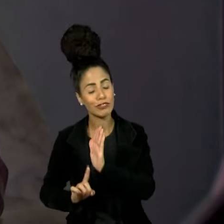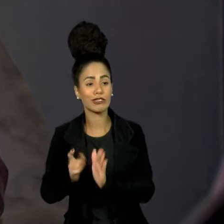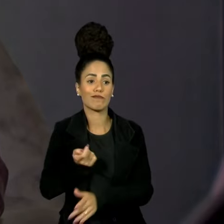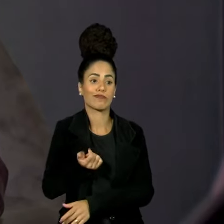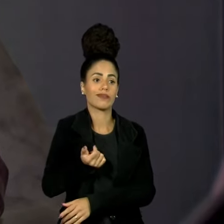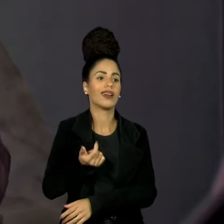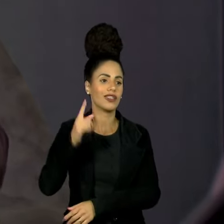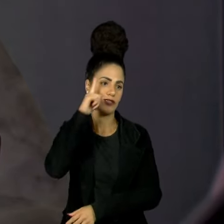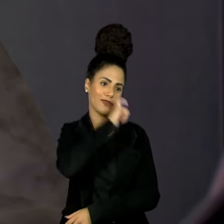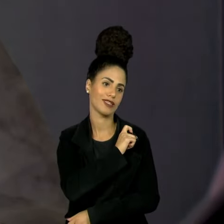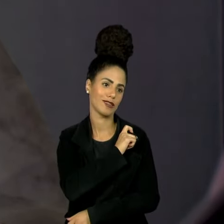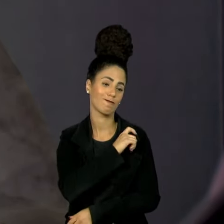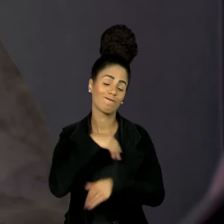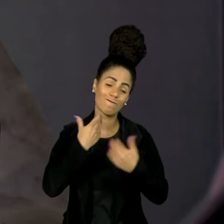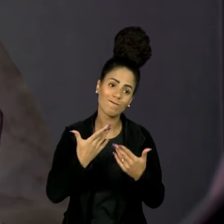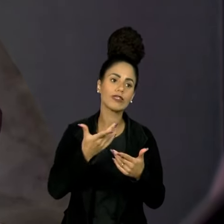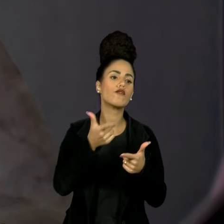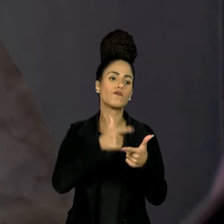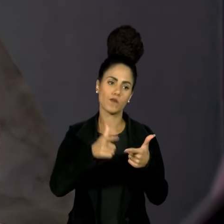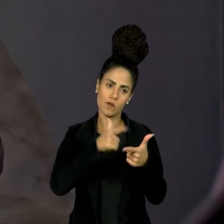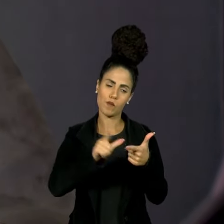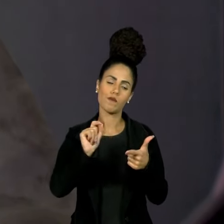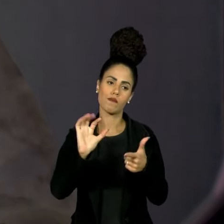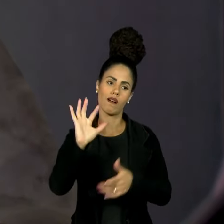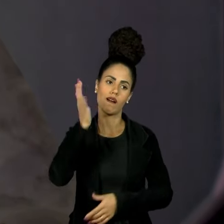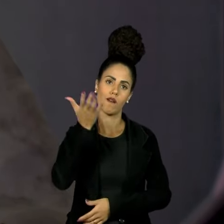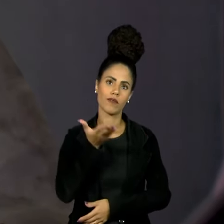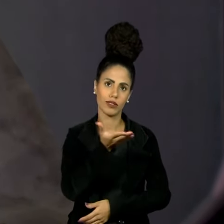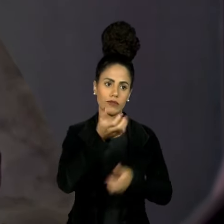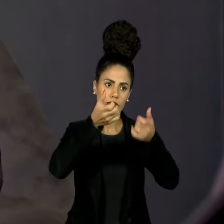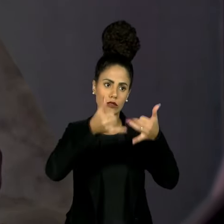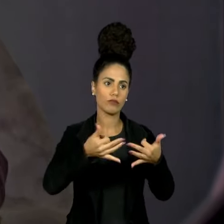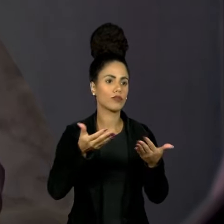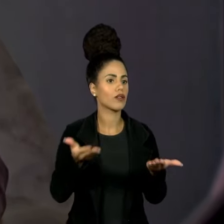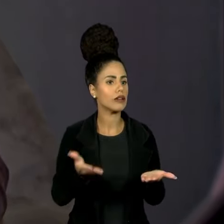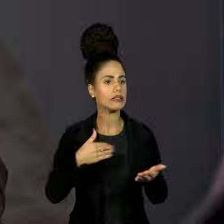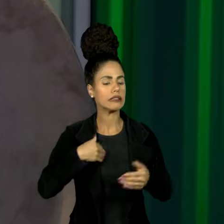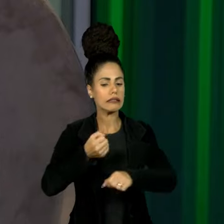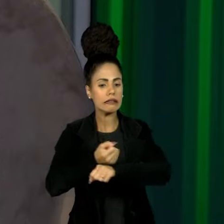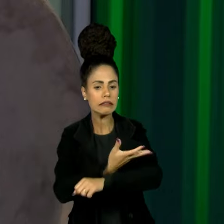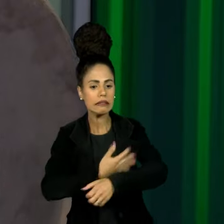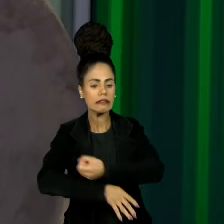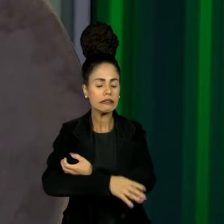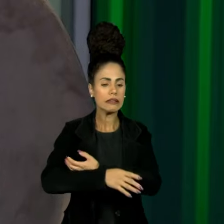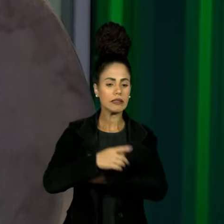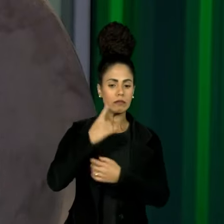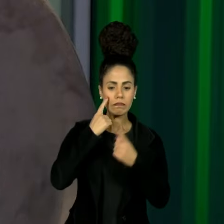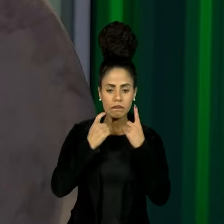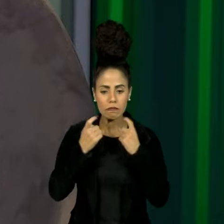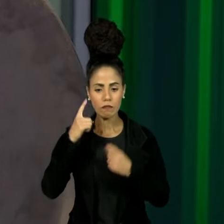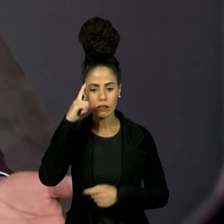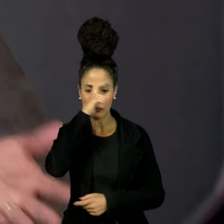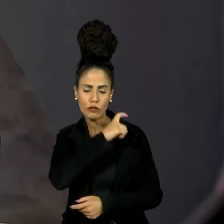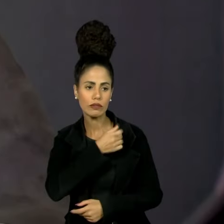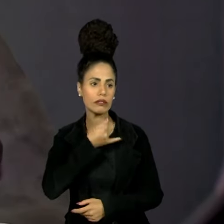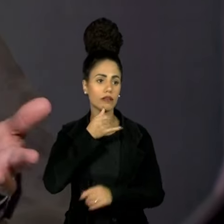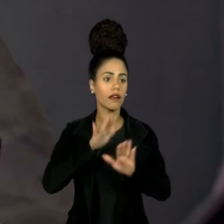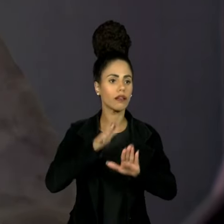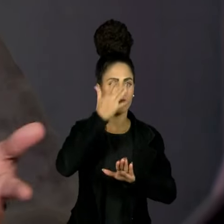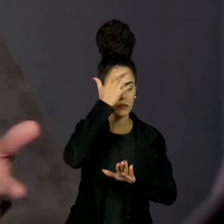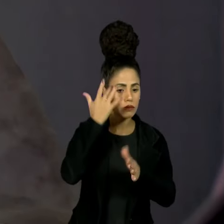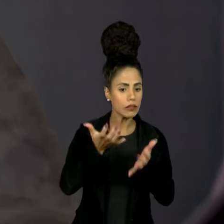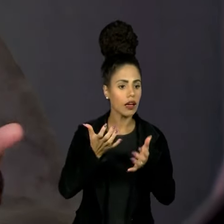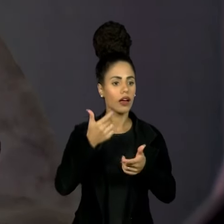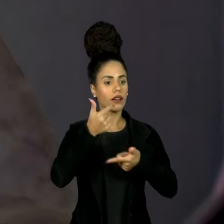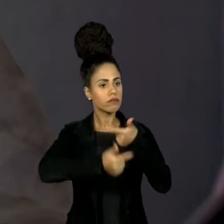de trabalho. Ter problemas, não é, como você bem disse, socioemocionais de toda a natureza, e o indivíduo